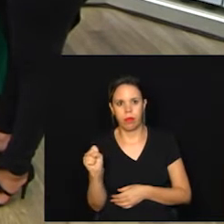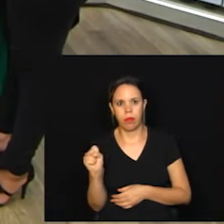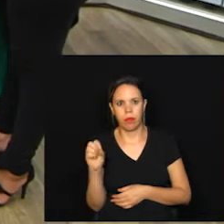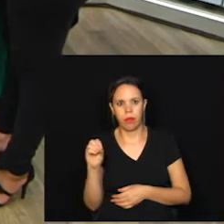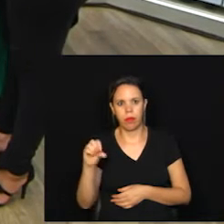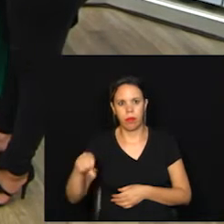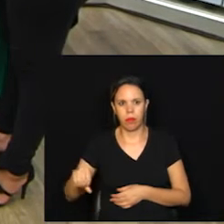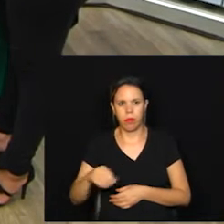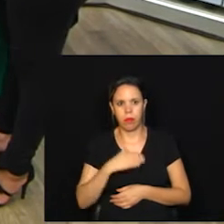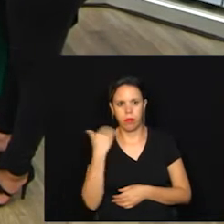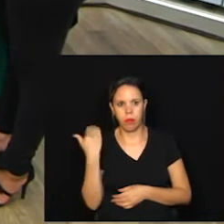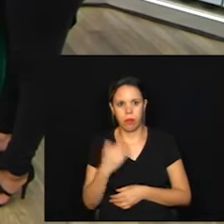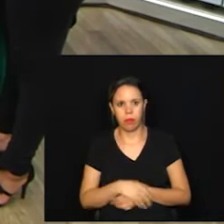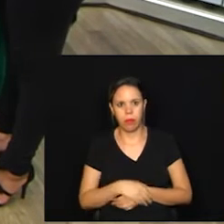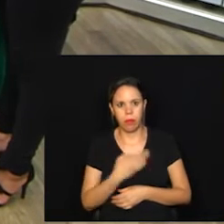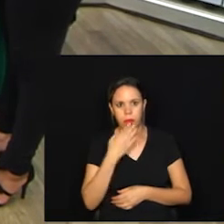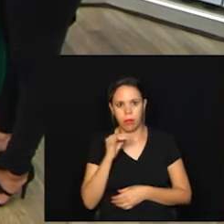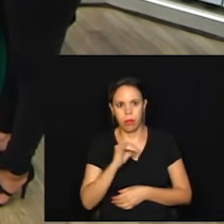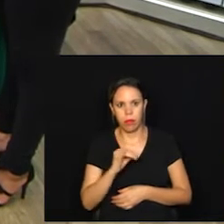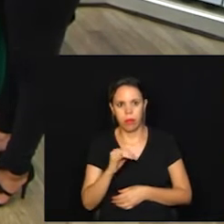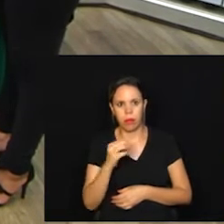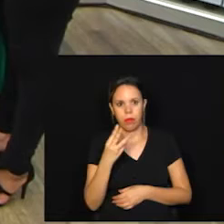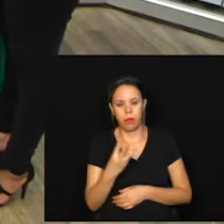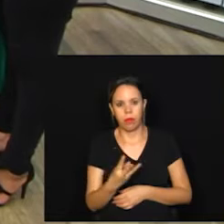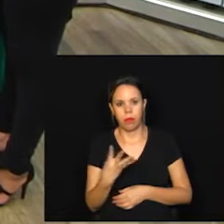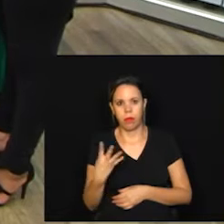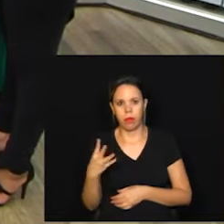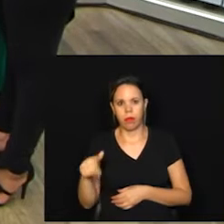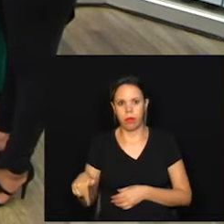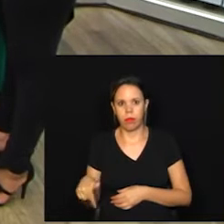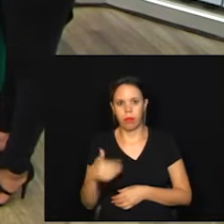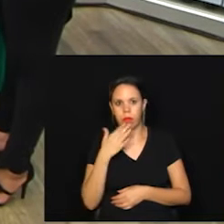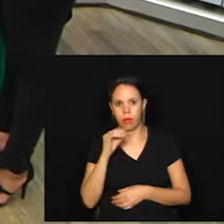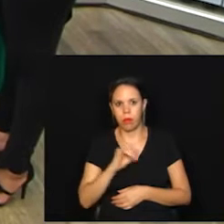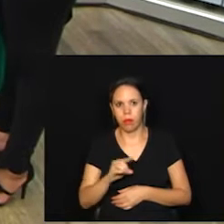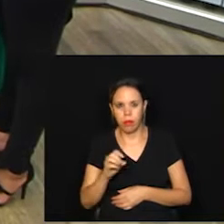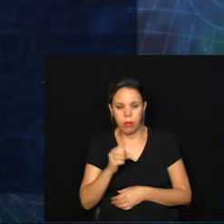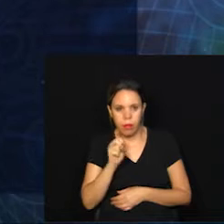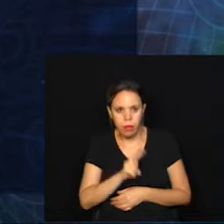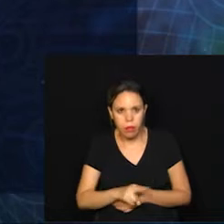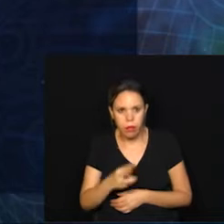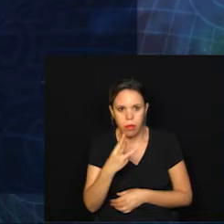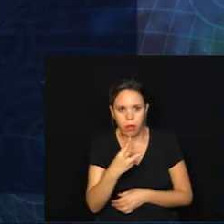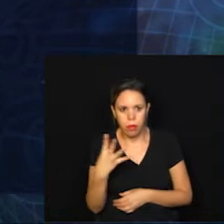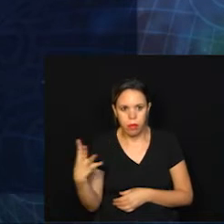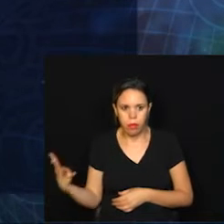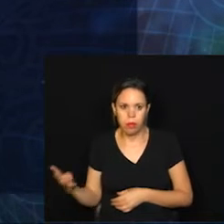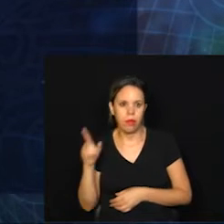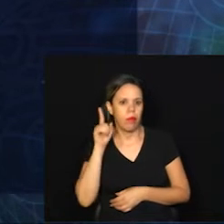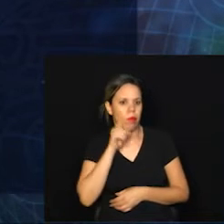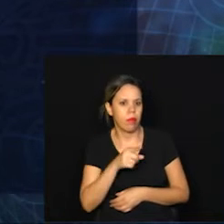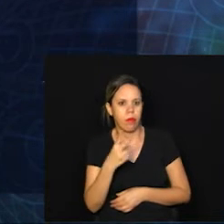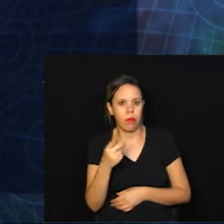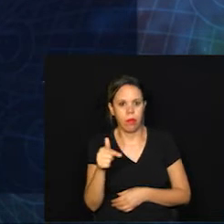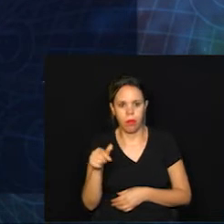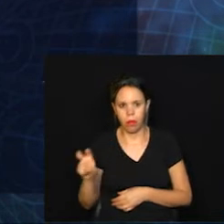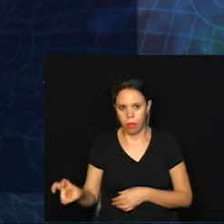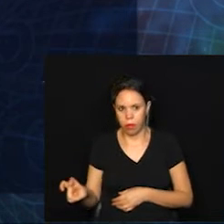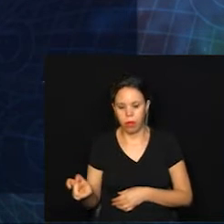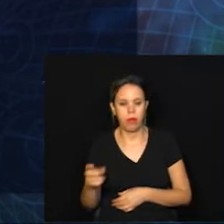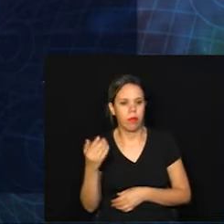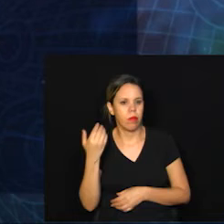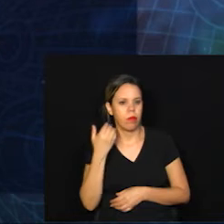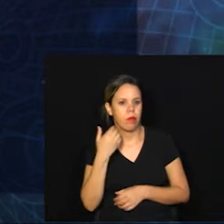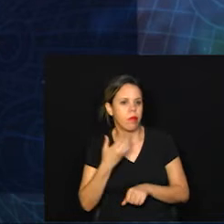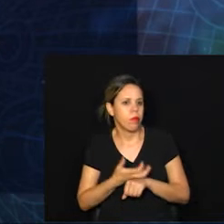1.809 óbitos. Indaiatuba, 347, Sumaré, 344, Americana,